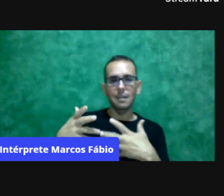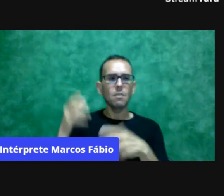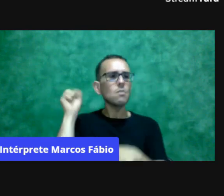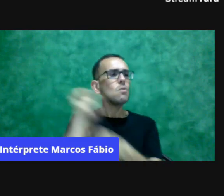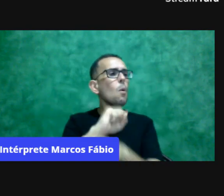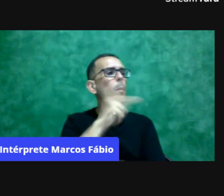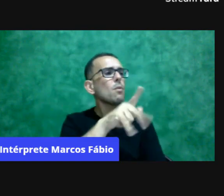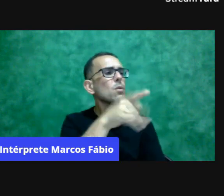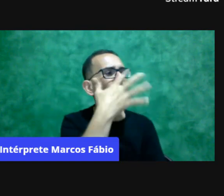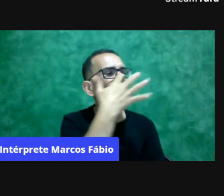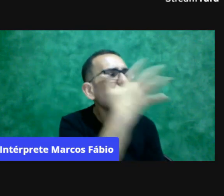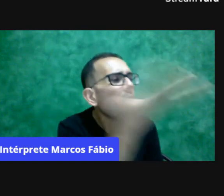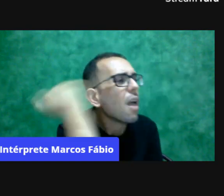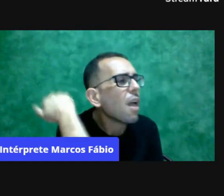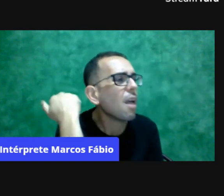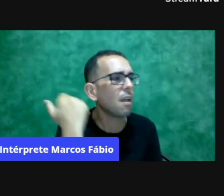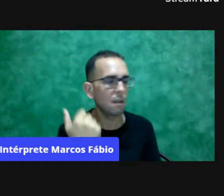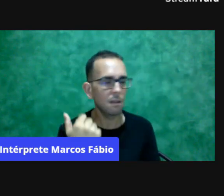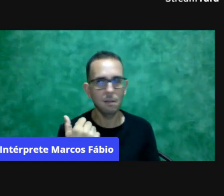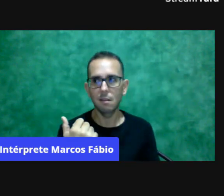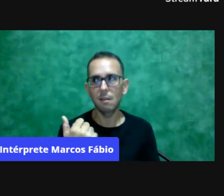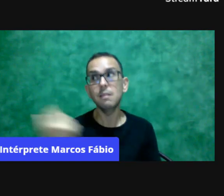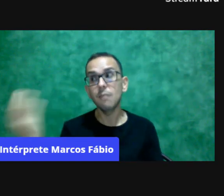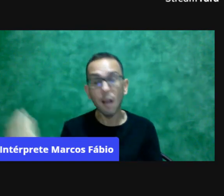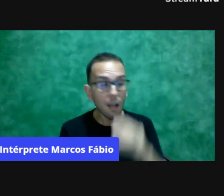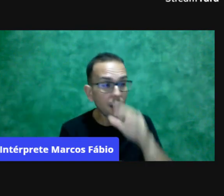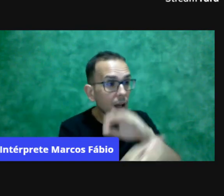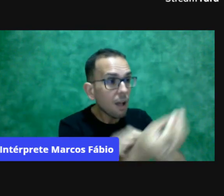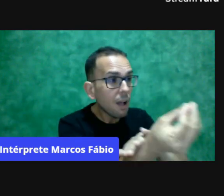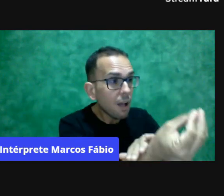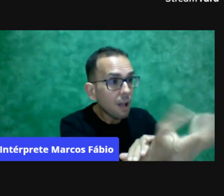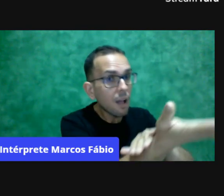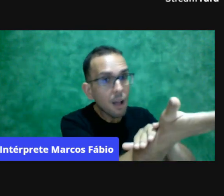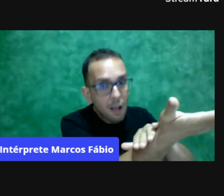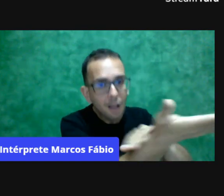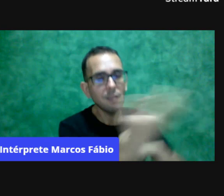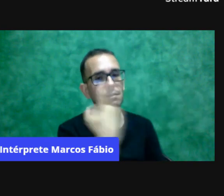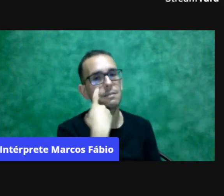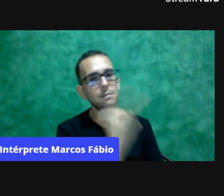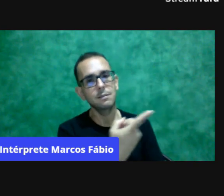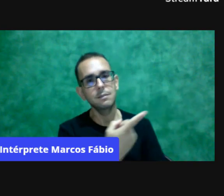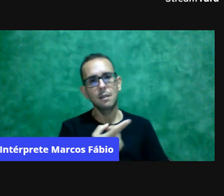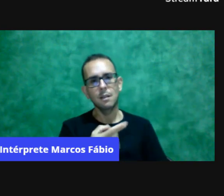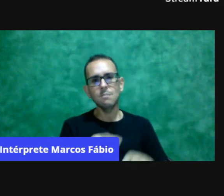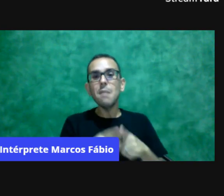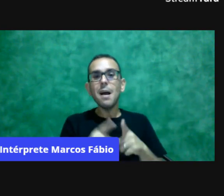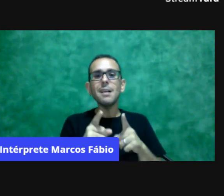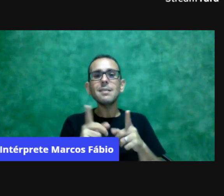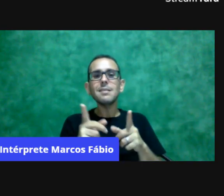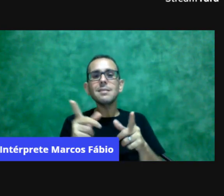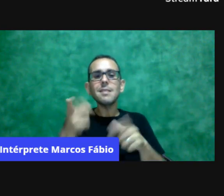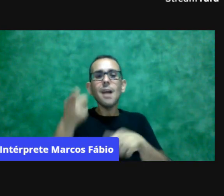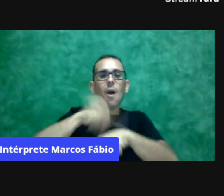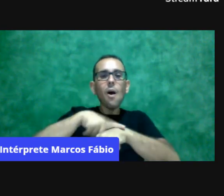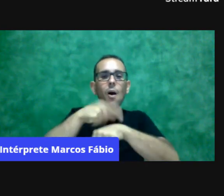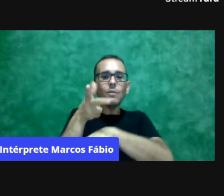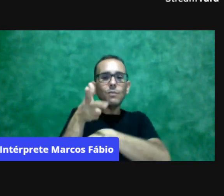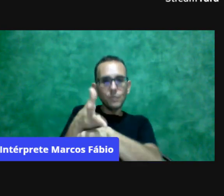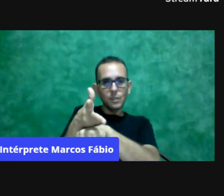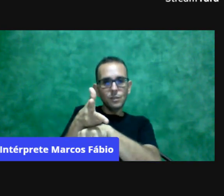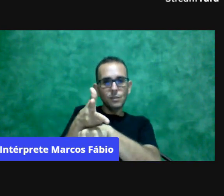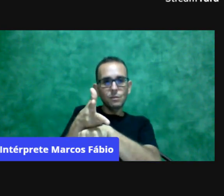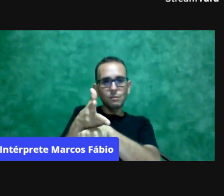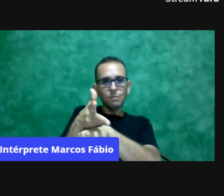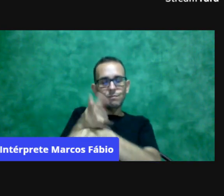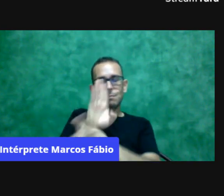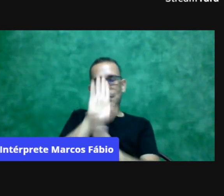eu ver. Aí você vai parar e você vai mostrar para ele, certo? Mas quando você está fazendo uma coisa só para atingir de uma